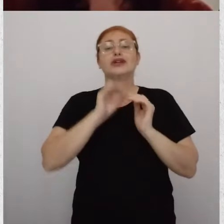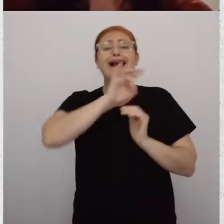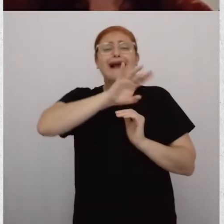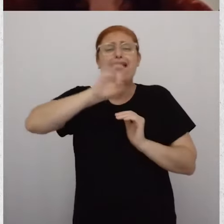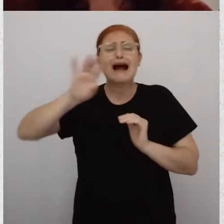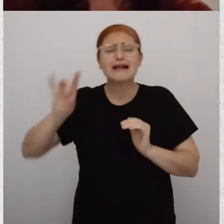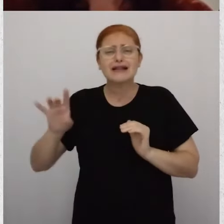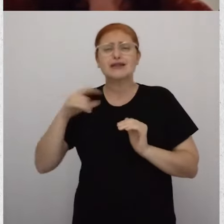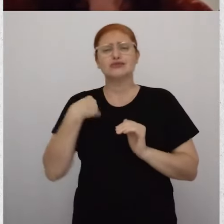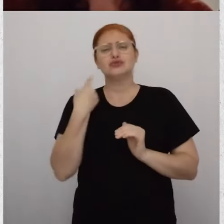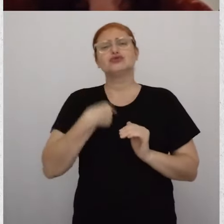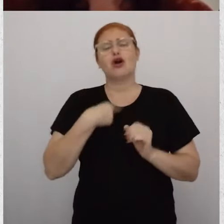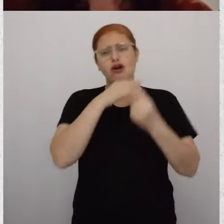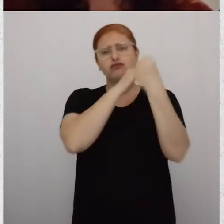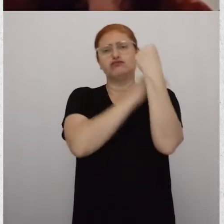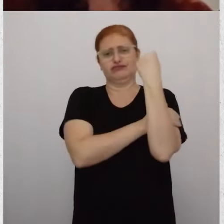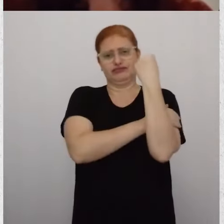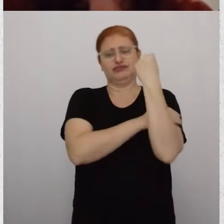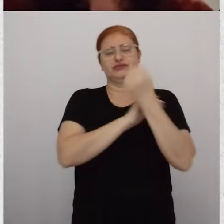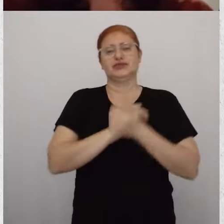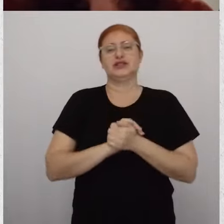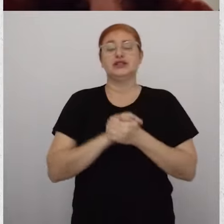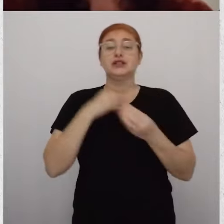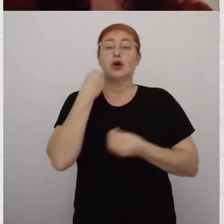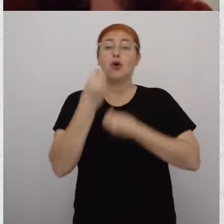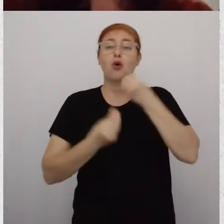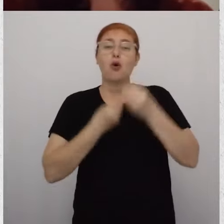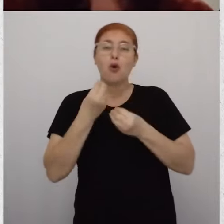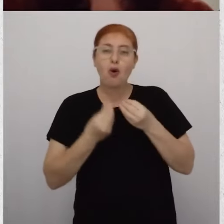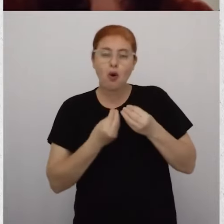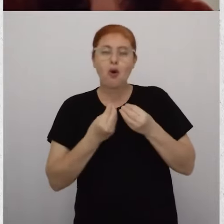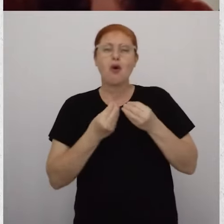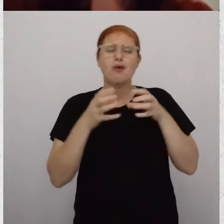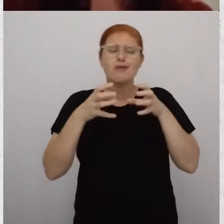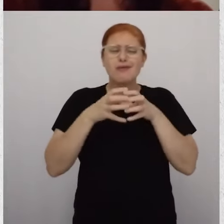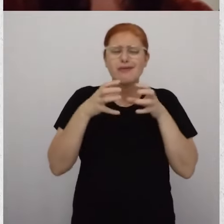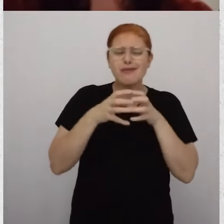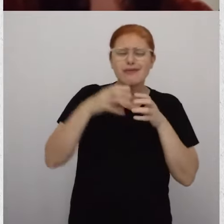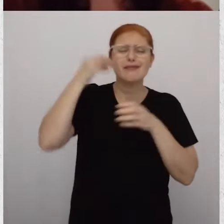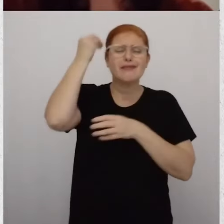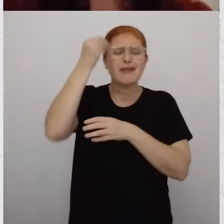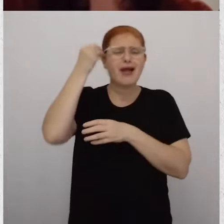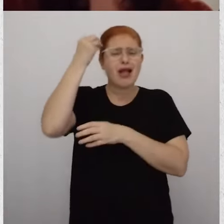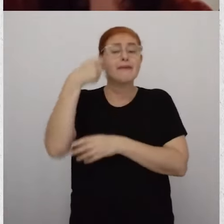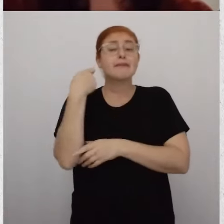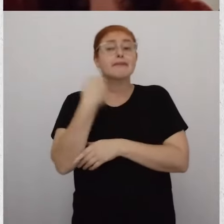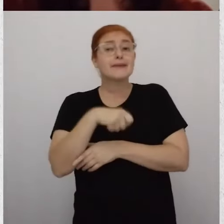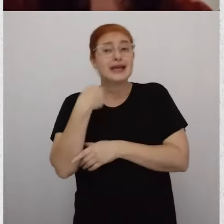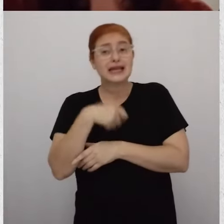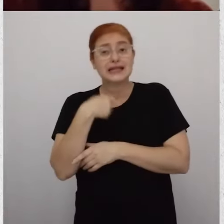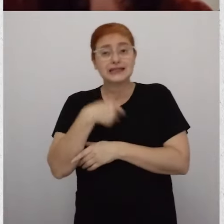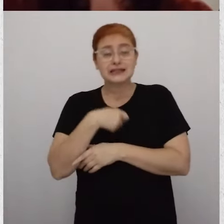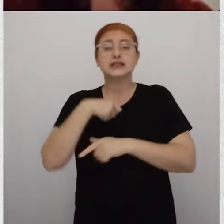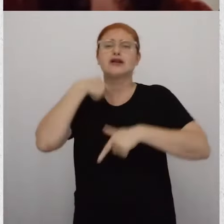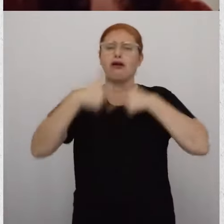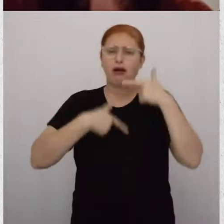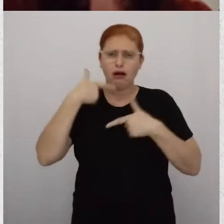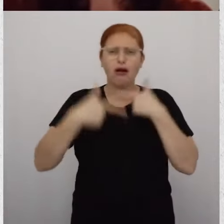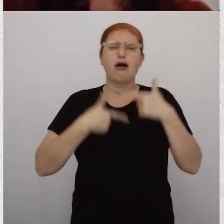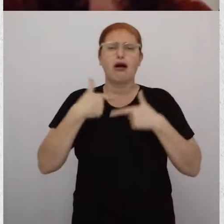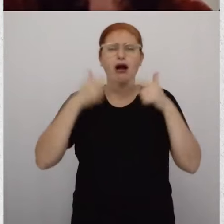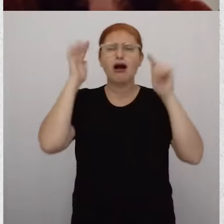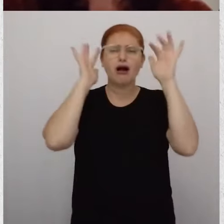de nós como feminista, né? Como a categoria experiência ela precisa muito ser trabalhada